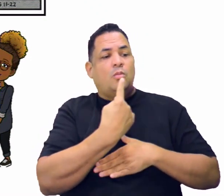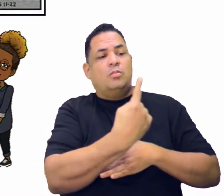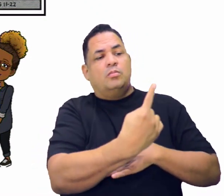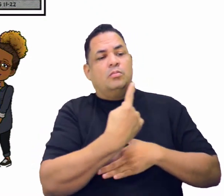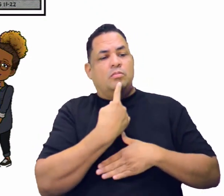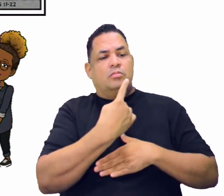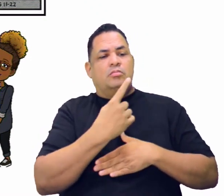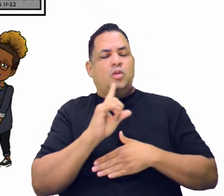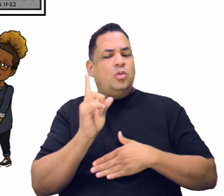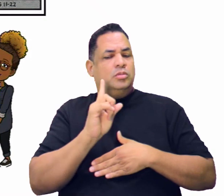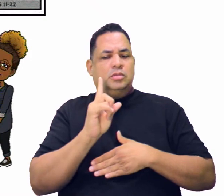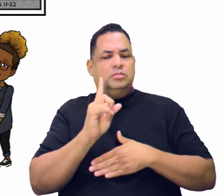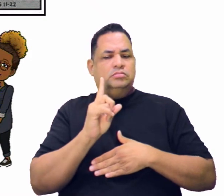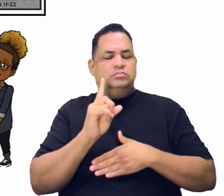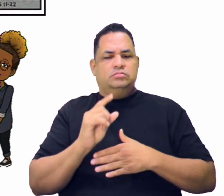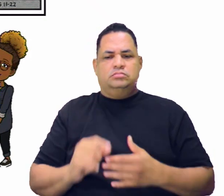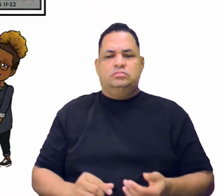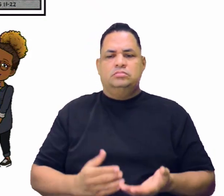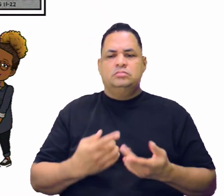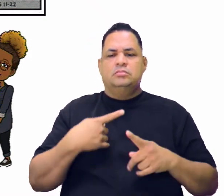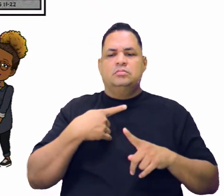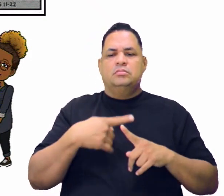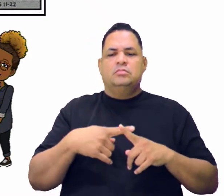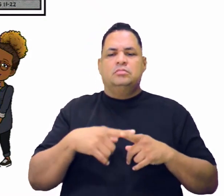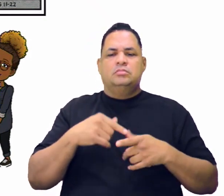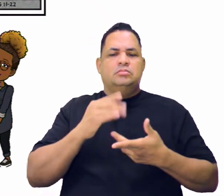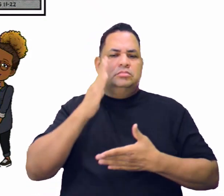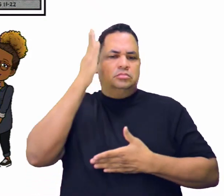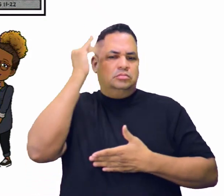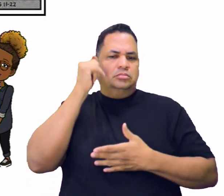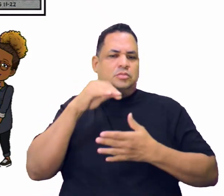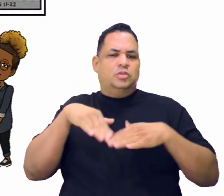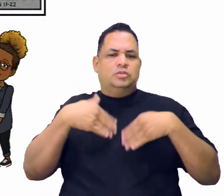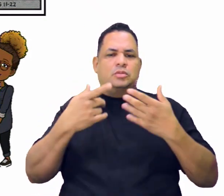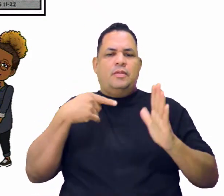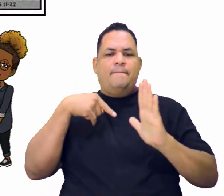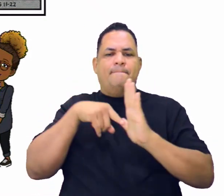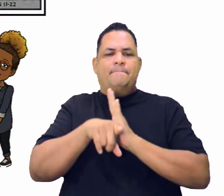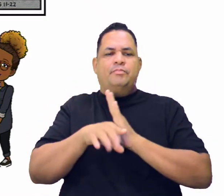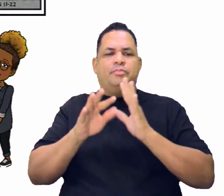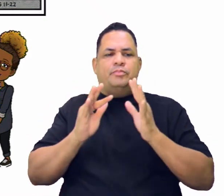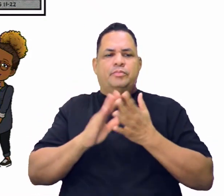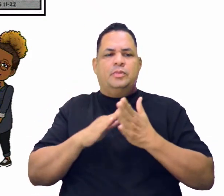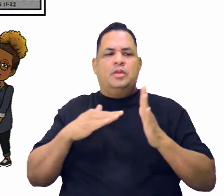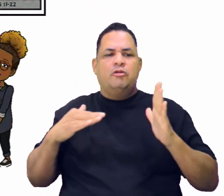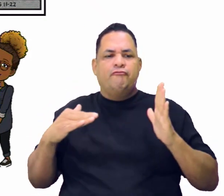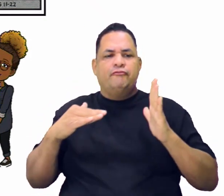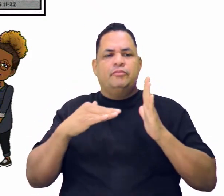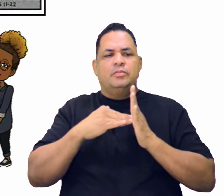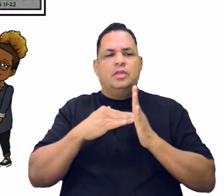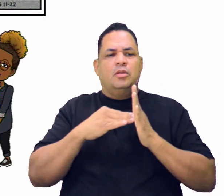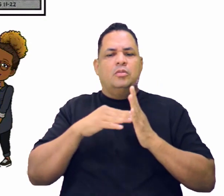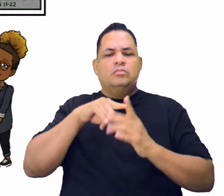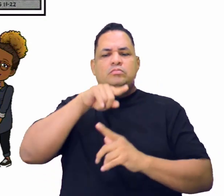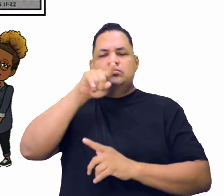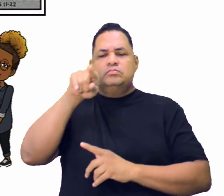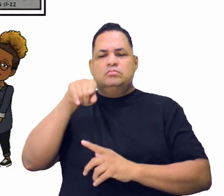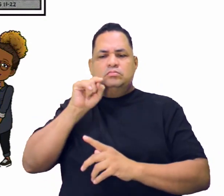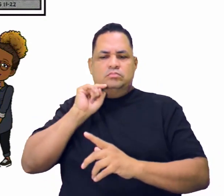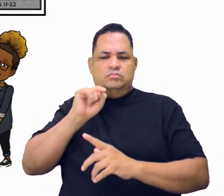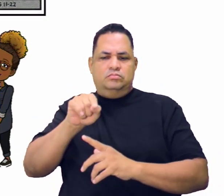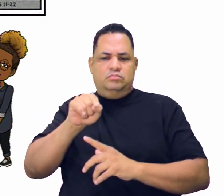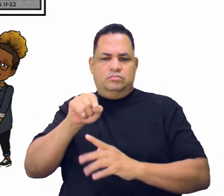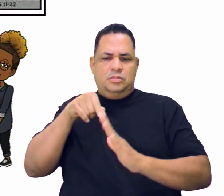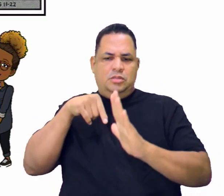ou indiretamente. Porque você já sabe quando é uma pergunta, quando termina com um ponto de interrogação. Mas